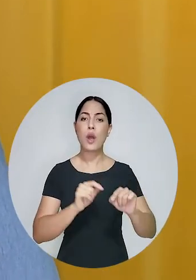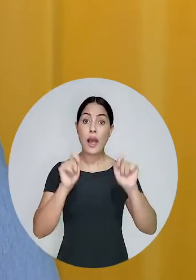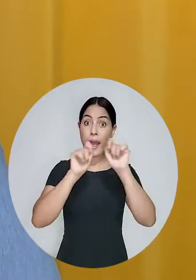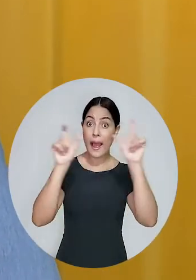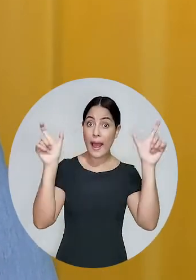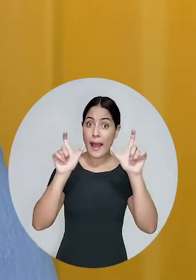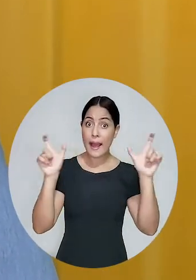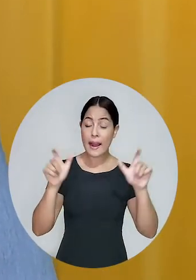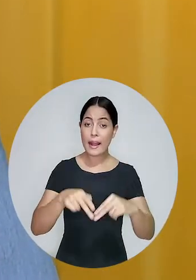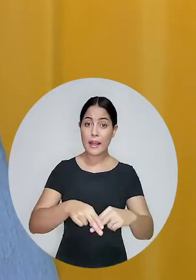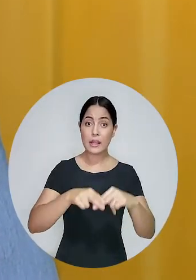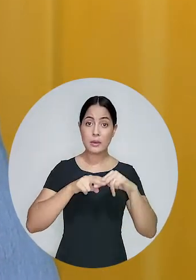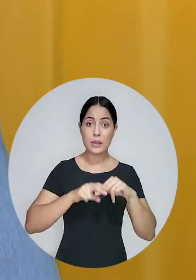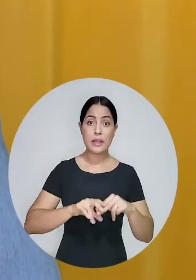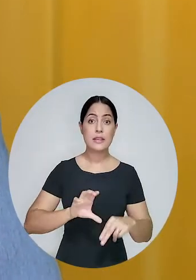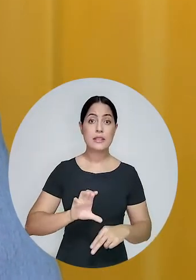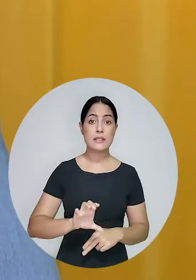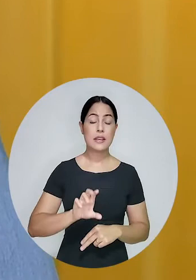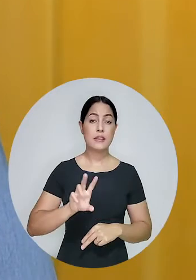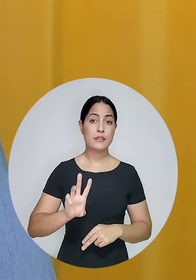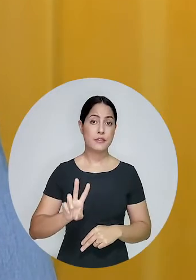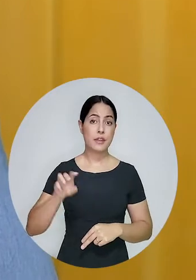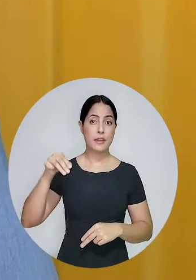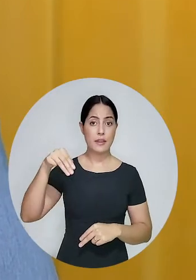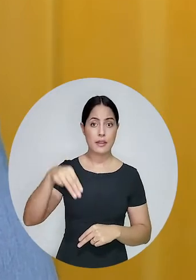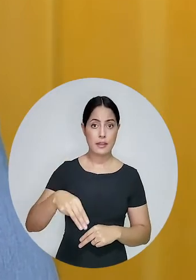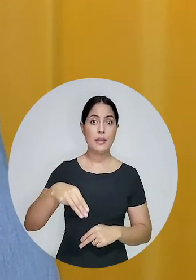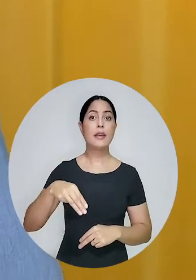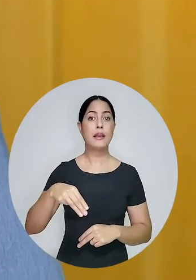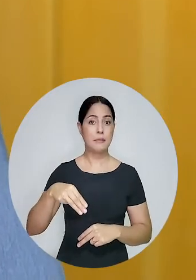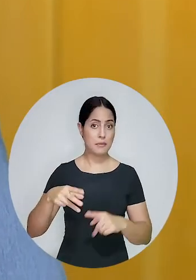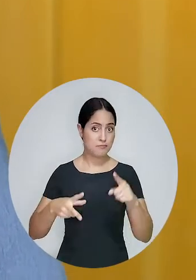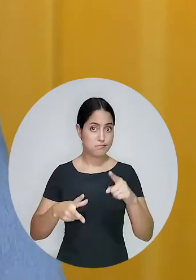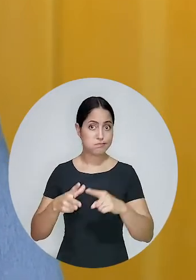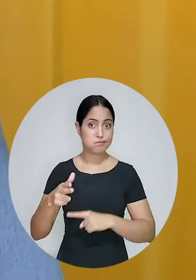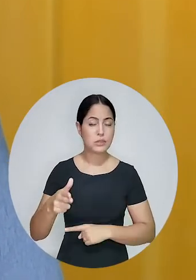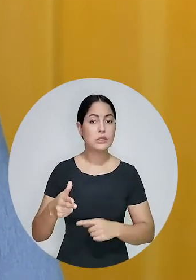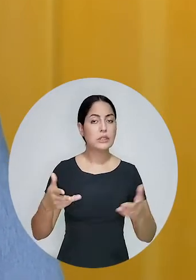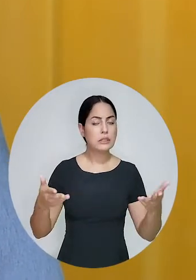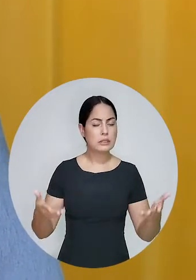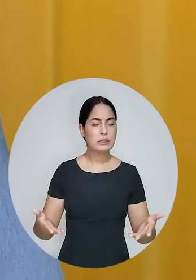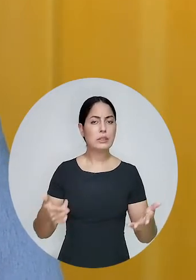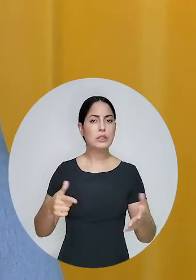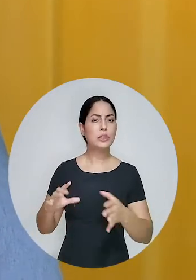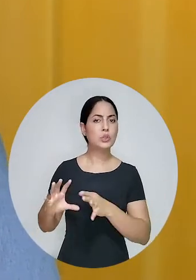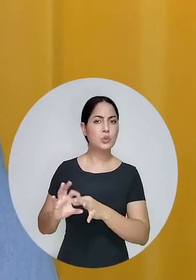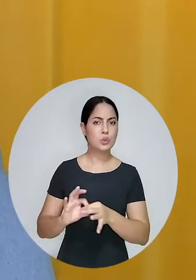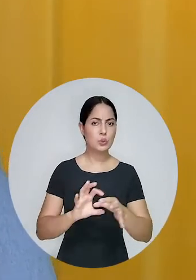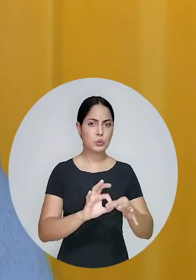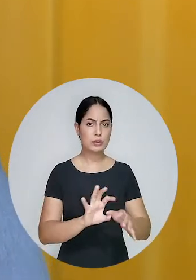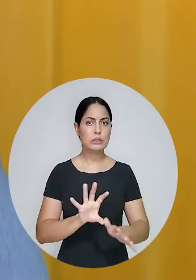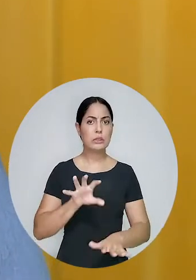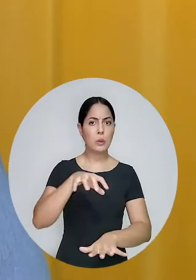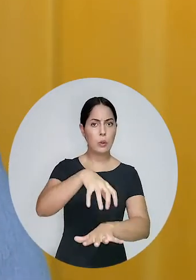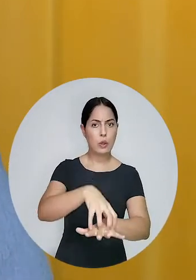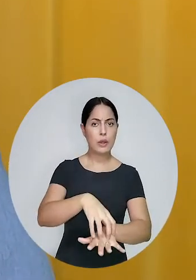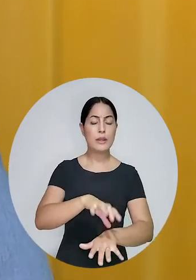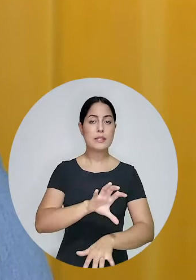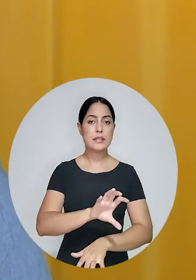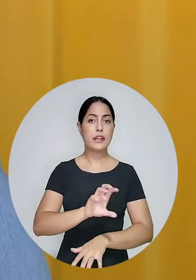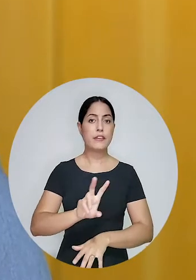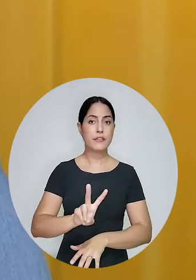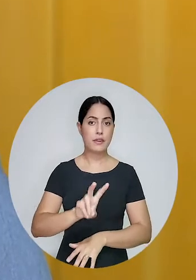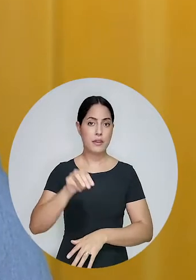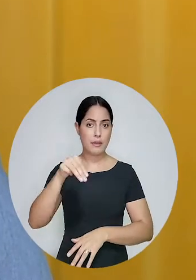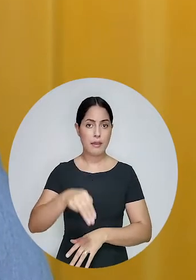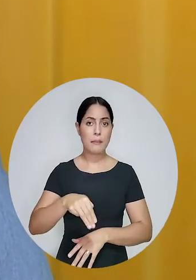adversas no corte do orçamento da Comissão de Valores Mobiliários. O órgão responsável pela regulação, desenvolvimento e